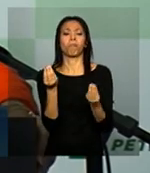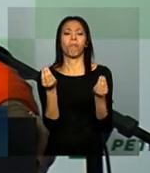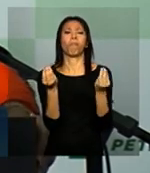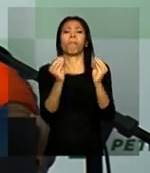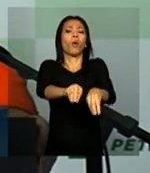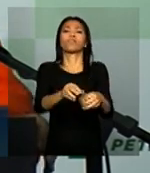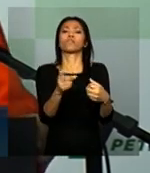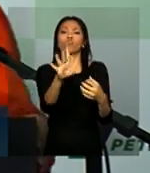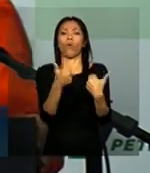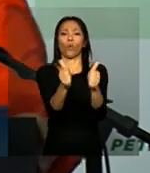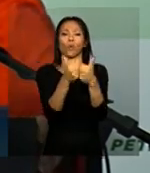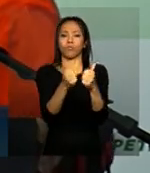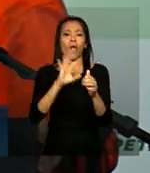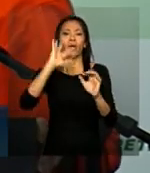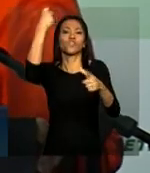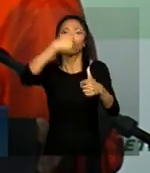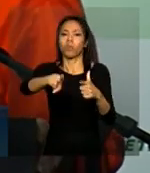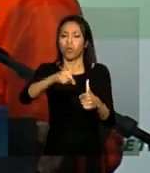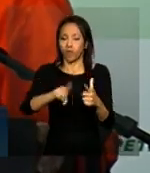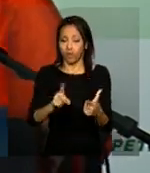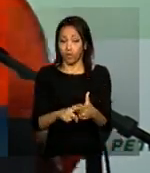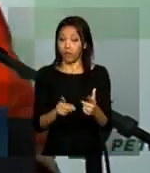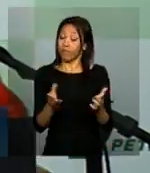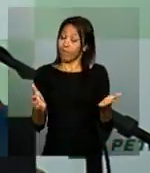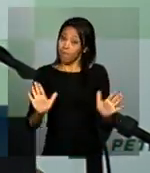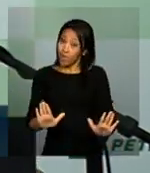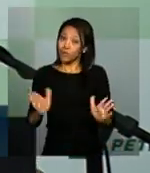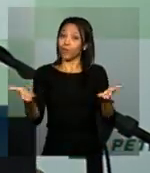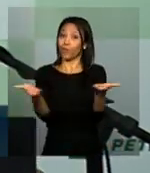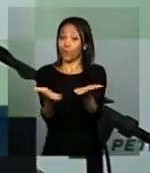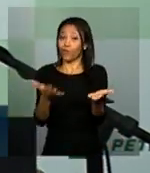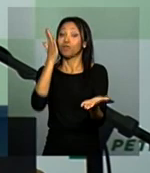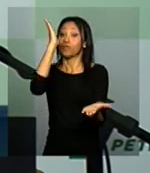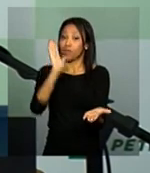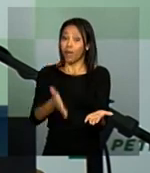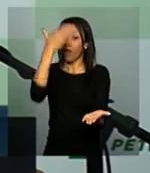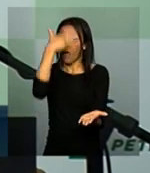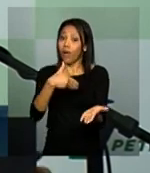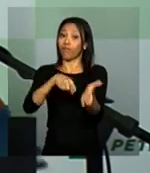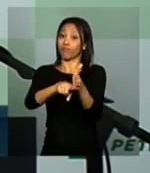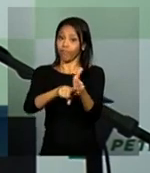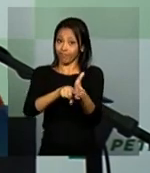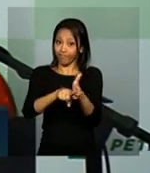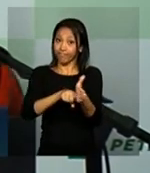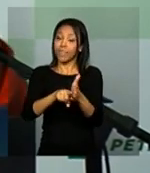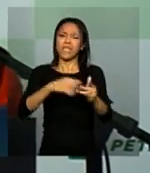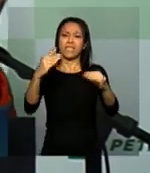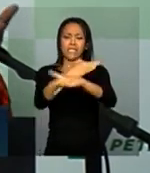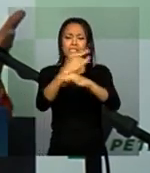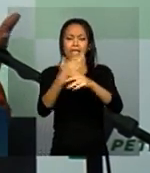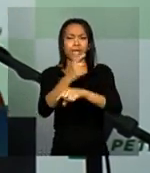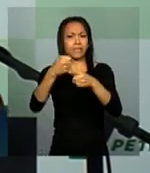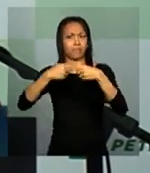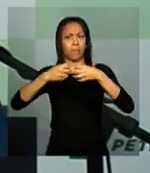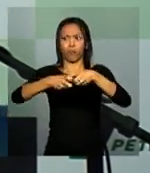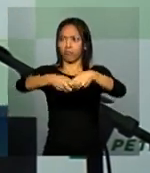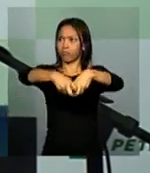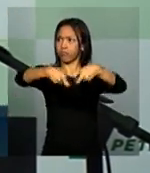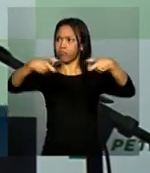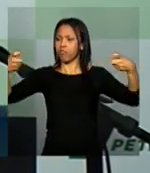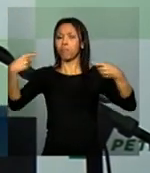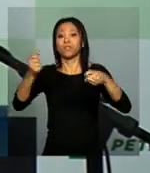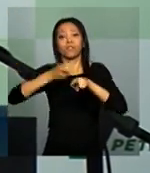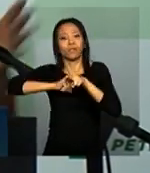problema. Hoje, está para lá de provado que cada vez em cidades maiores você precisa de metrô, você precisa